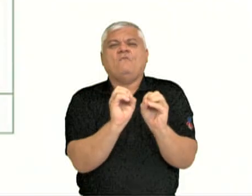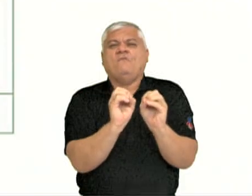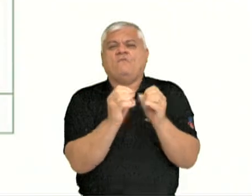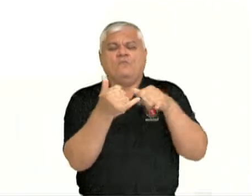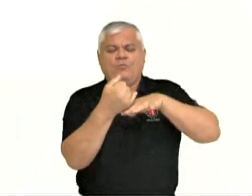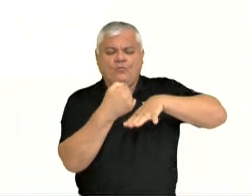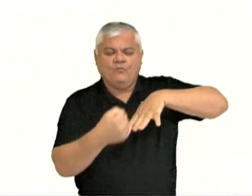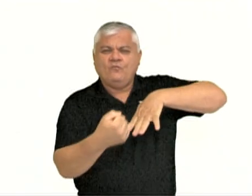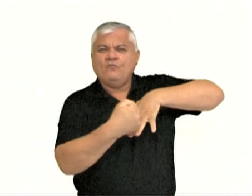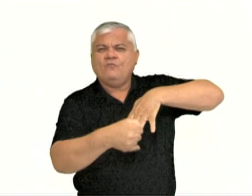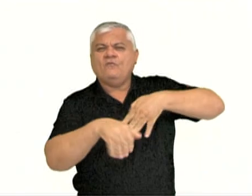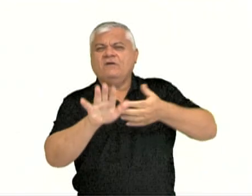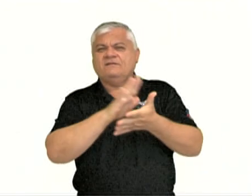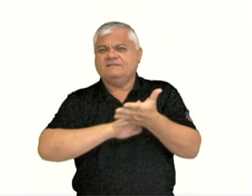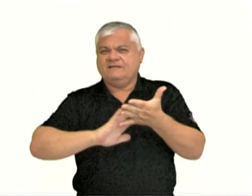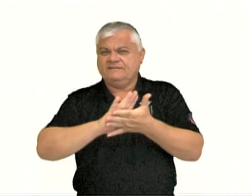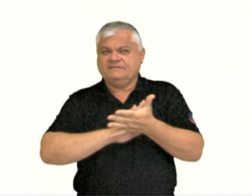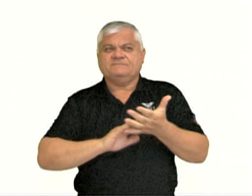condutores.